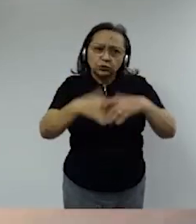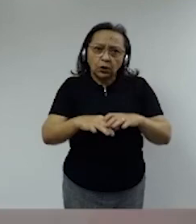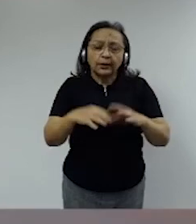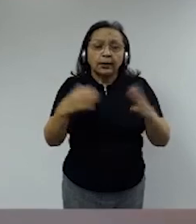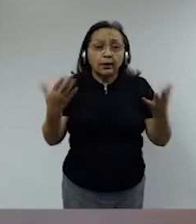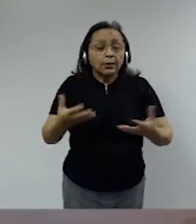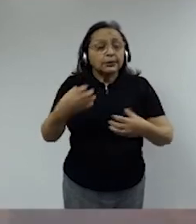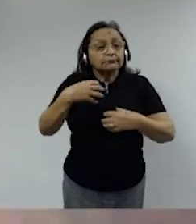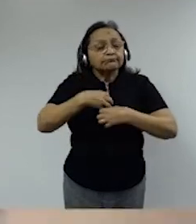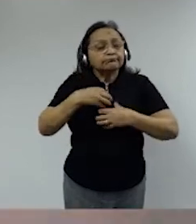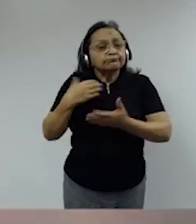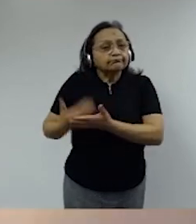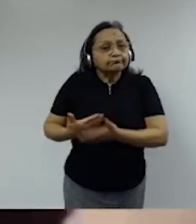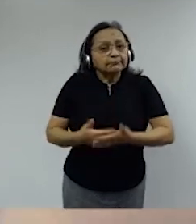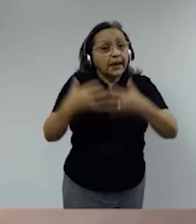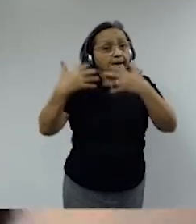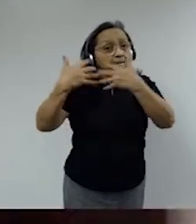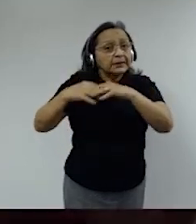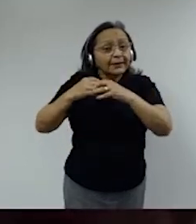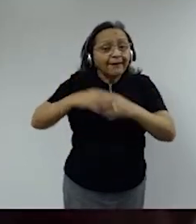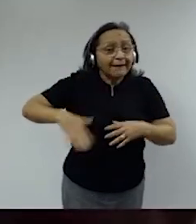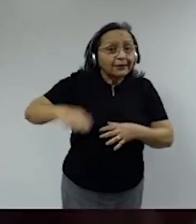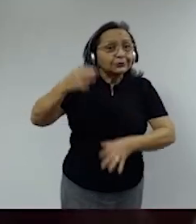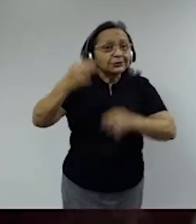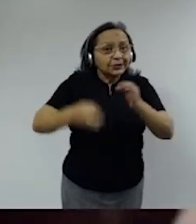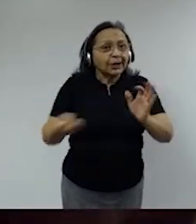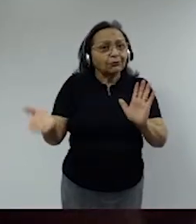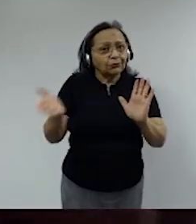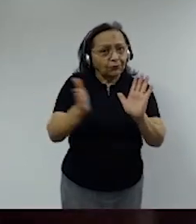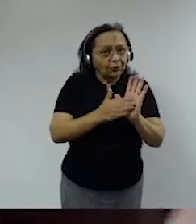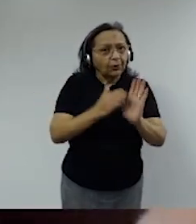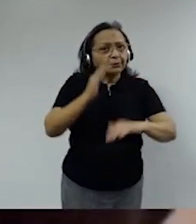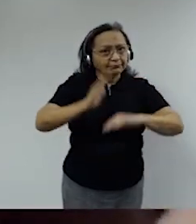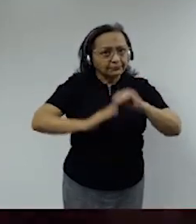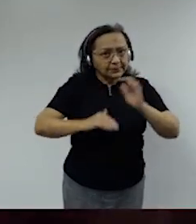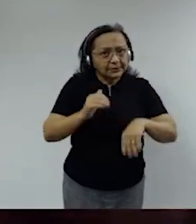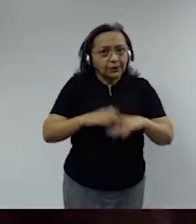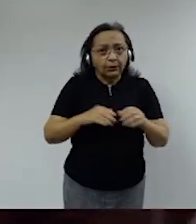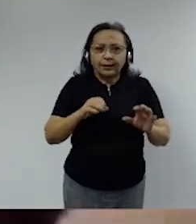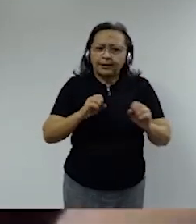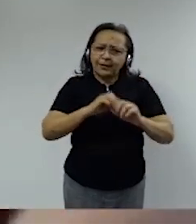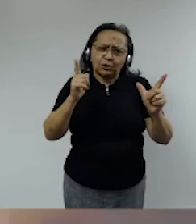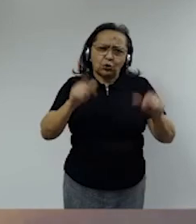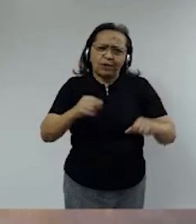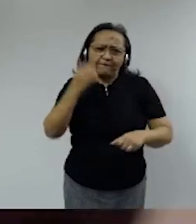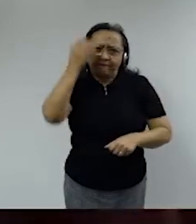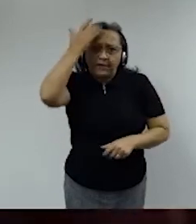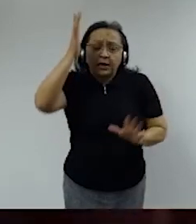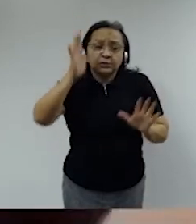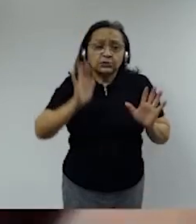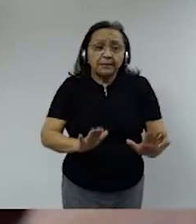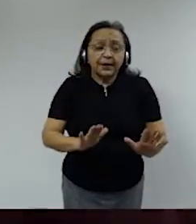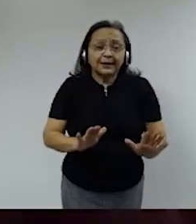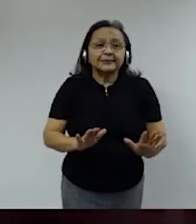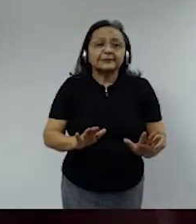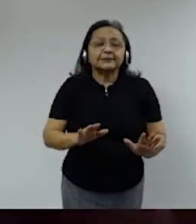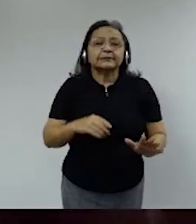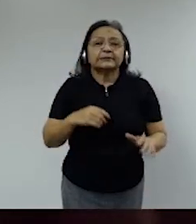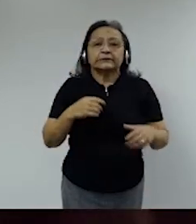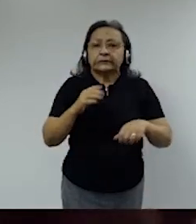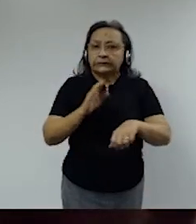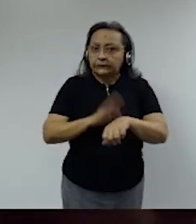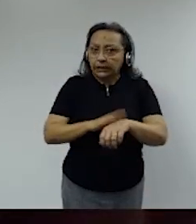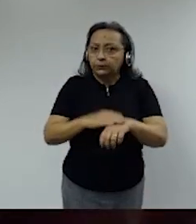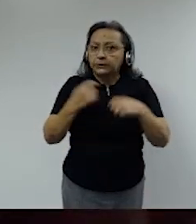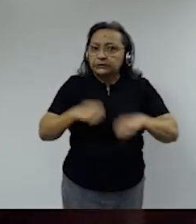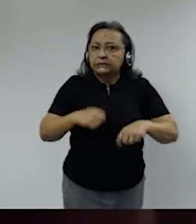mais realmente pensar, né, que o judiciário, obviamente, coloque em ação esse protocolo. Obviamente, não é uma tarefa fácil, não é uma tarefa trivial e, obviamente, demanda tempo. Então, acho